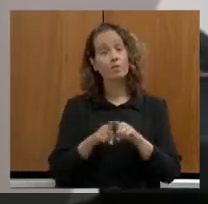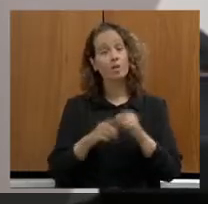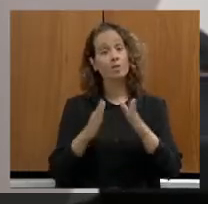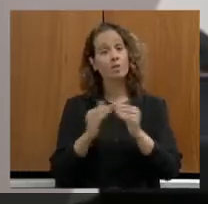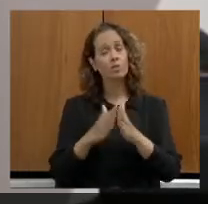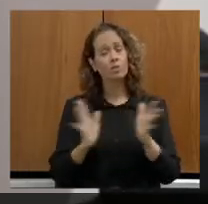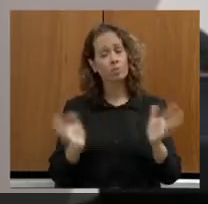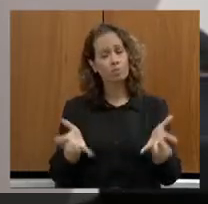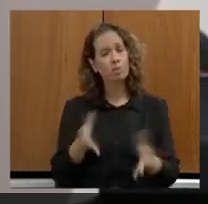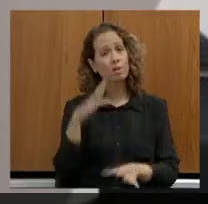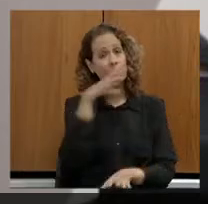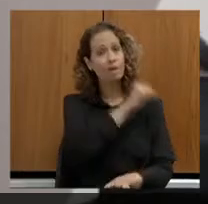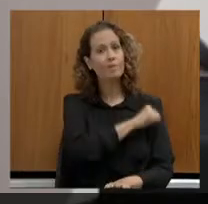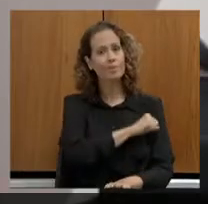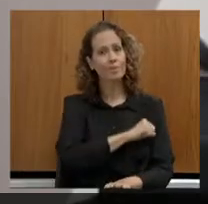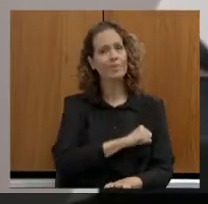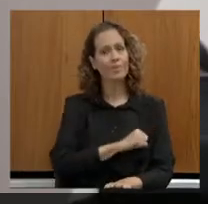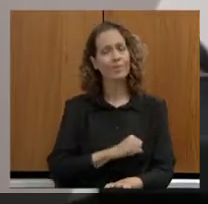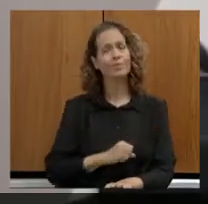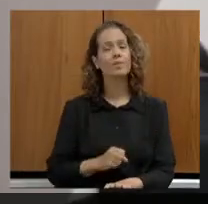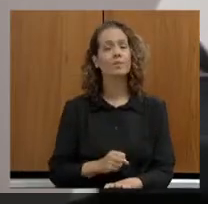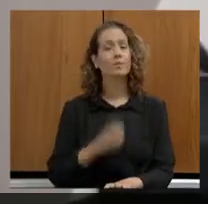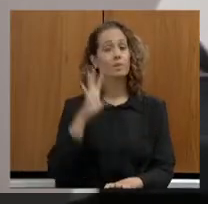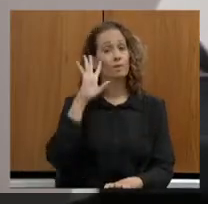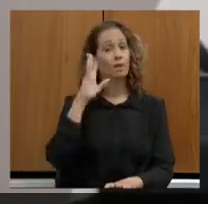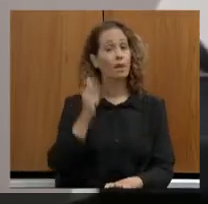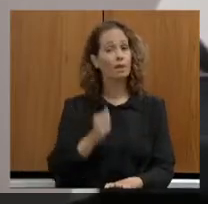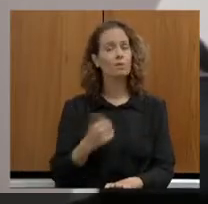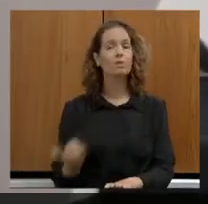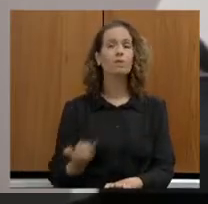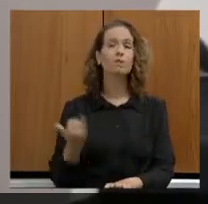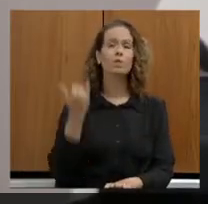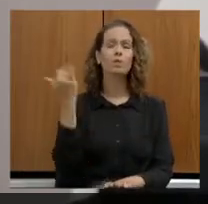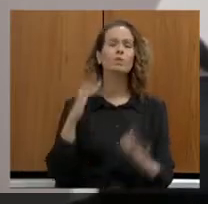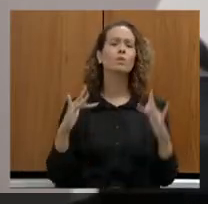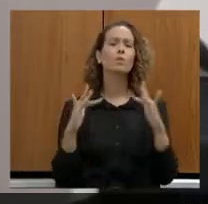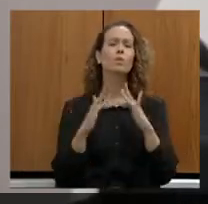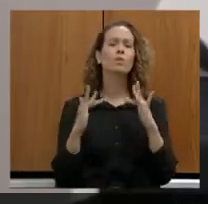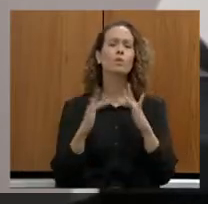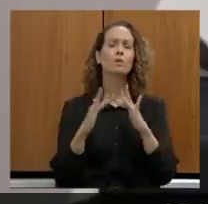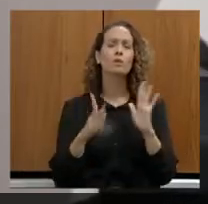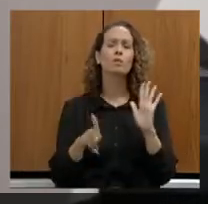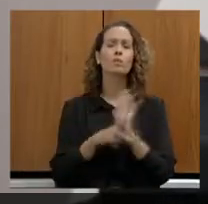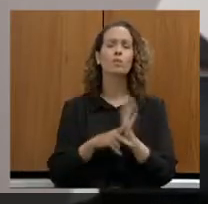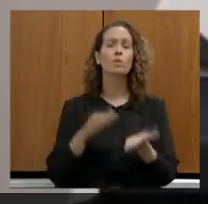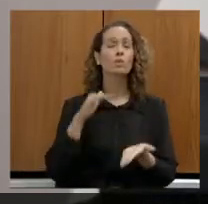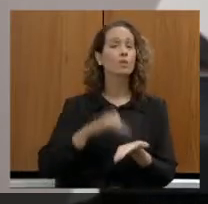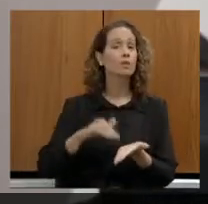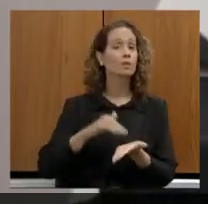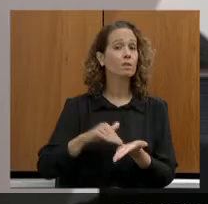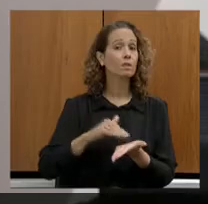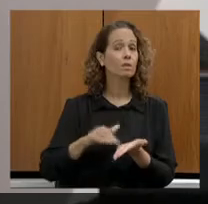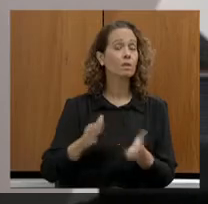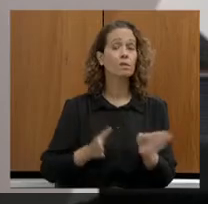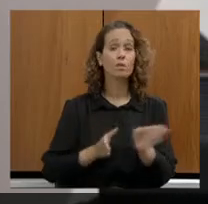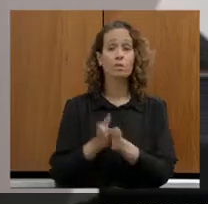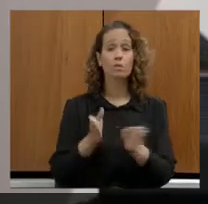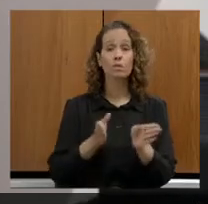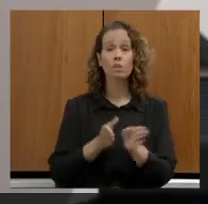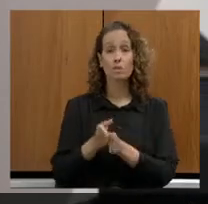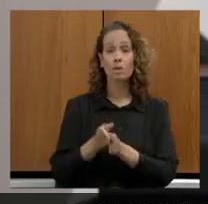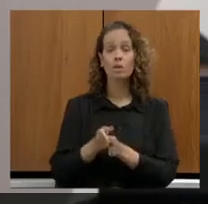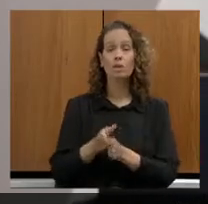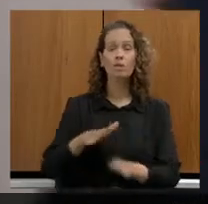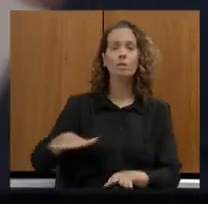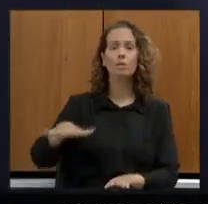desse procedimento Inclusive acho que seria importante um contato da Secretaria é como Conselho Regional